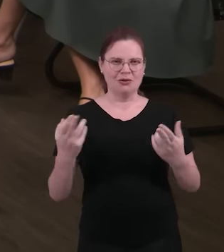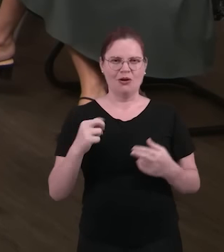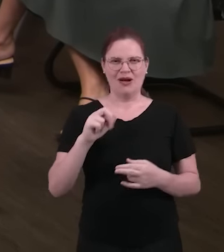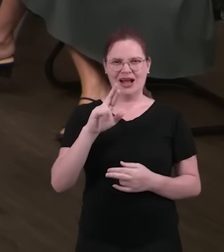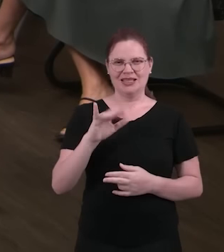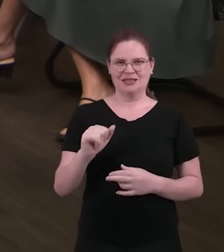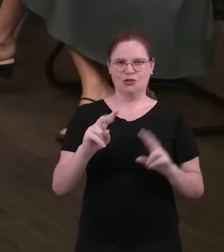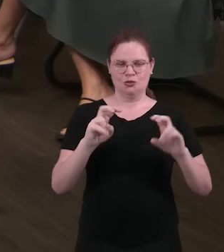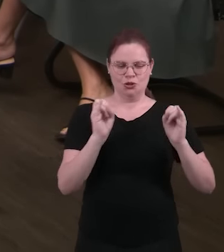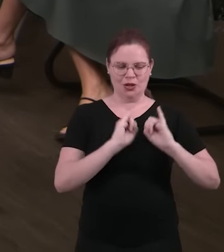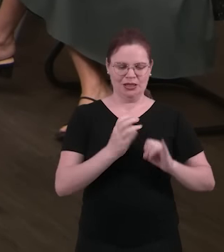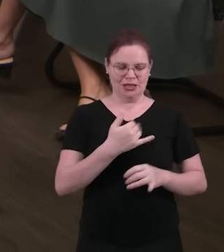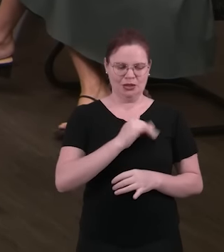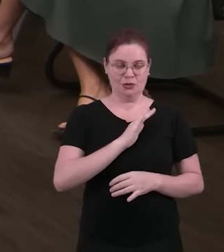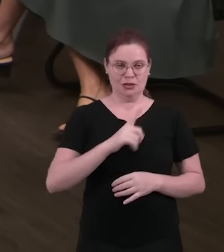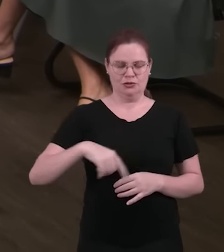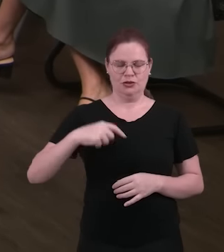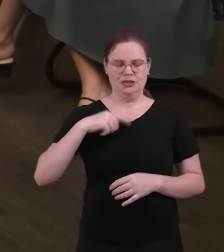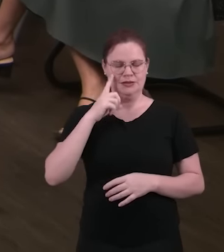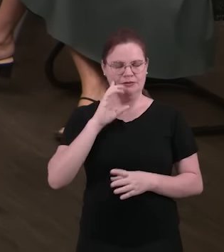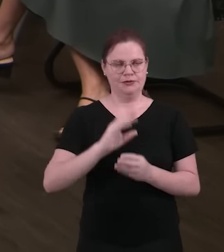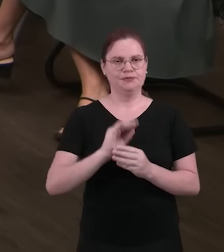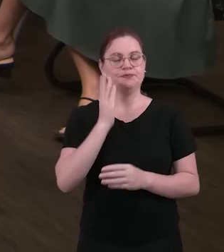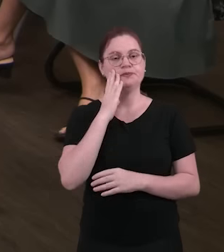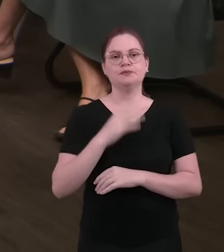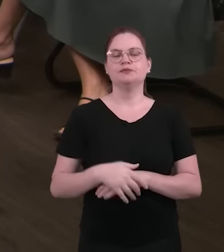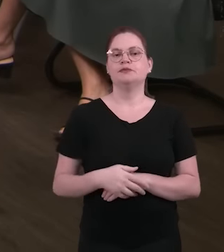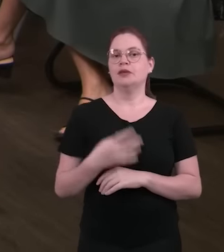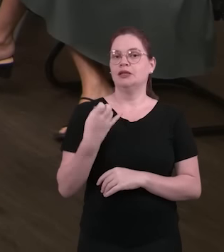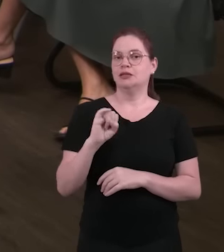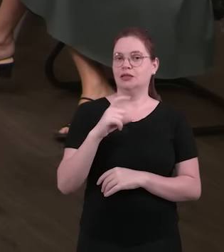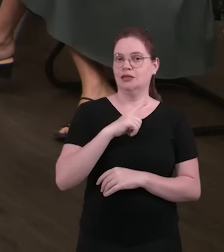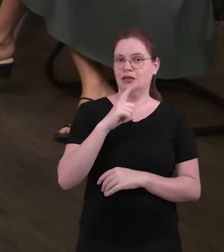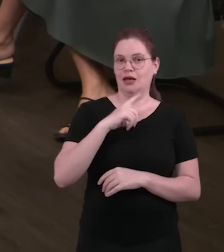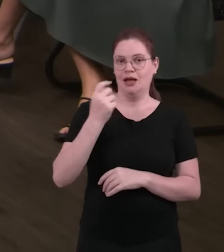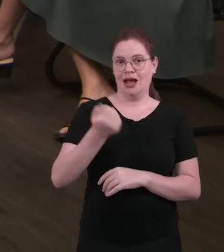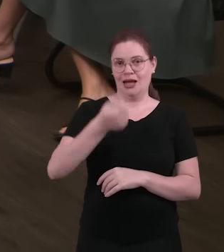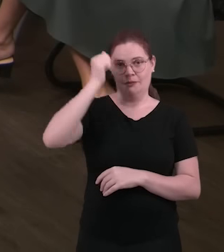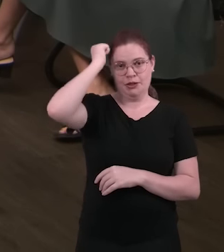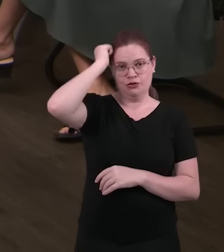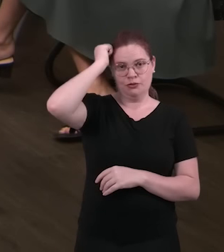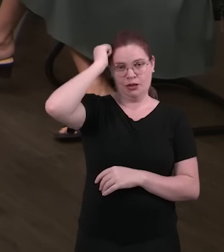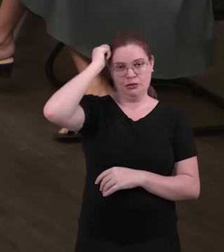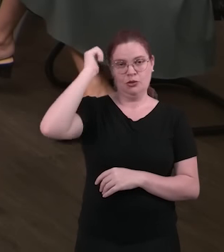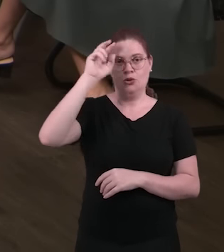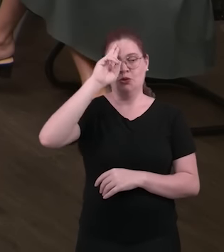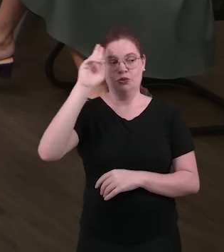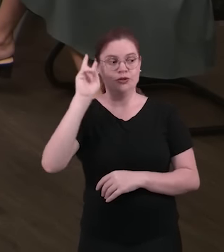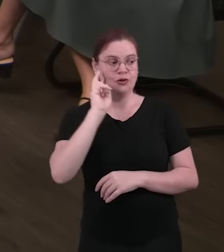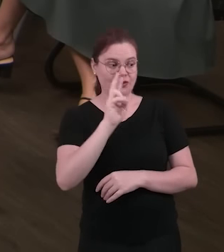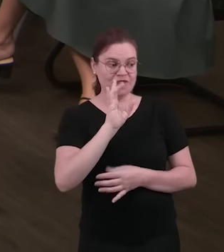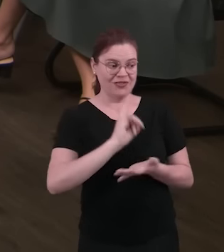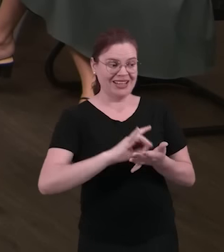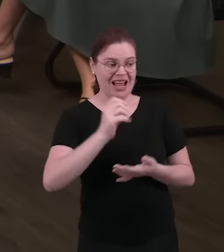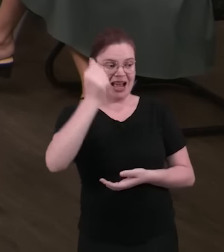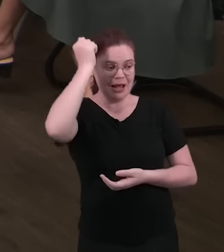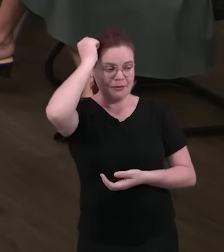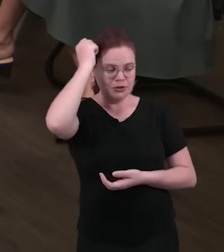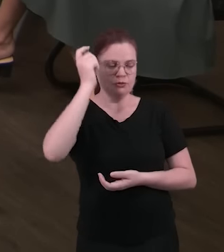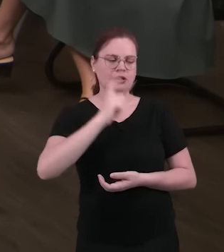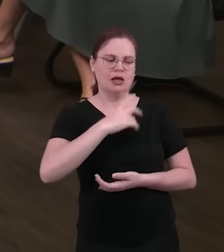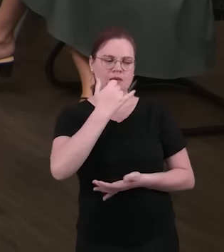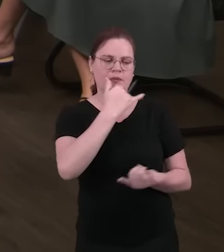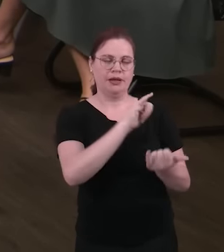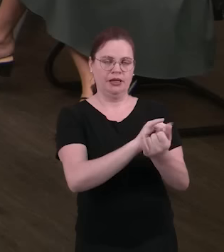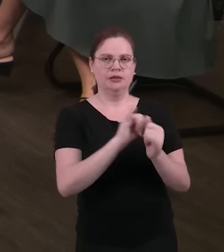coração e tudo. Veja, quando há arrependimento, há perdão. Nós olhamos, por exemplo, vamos pegar